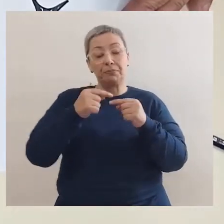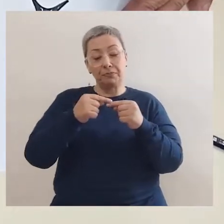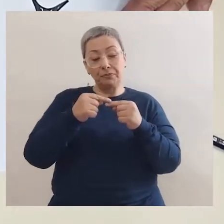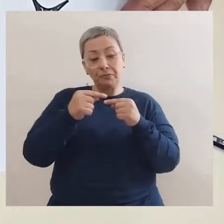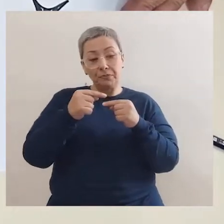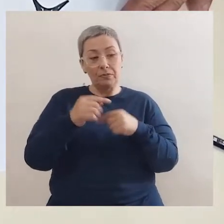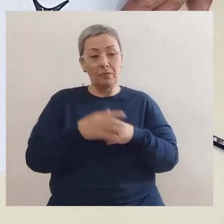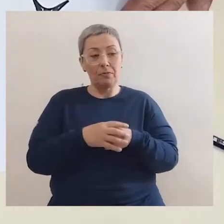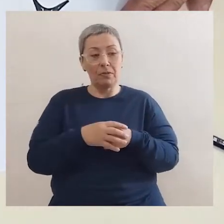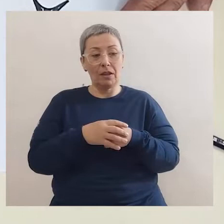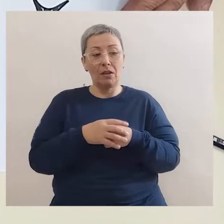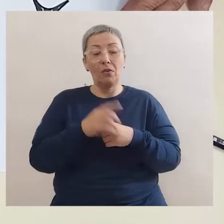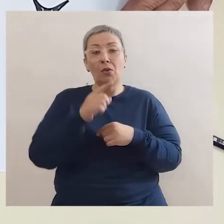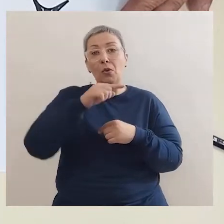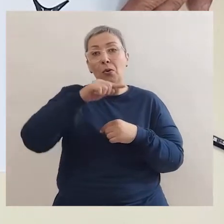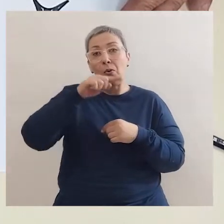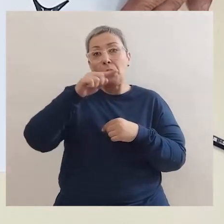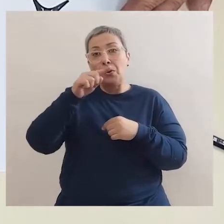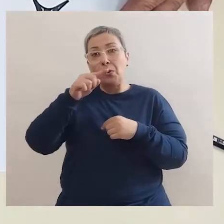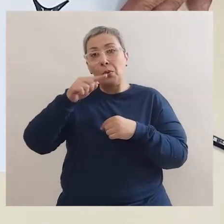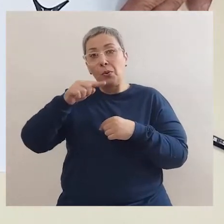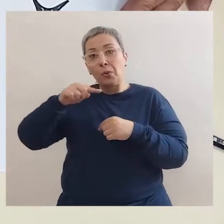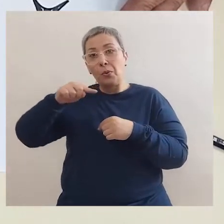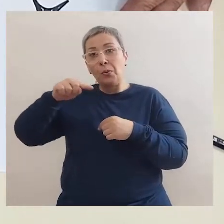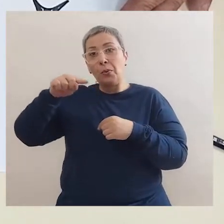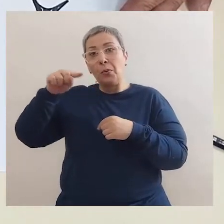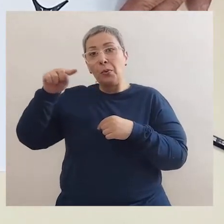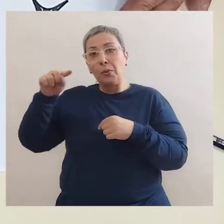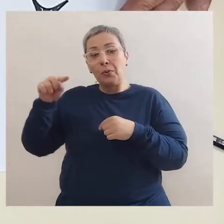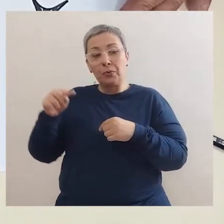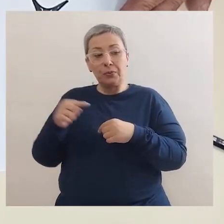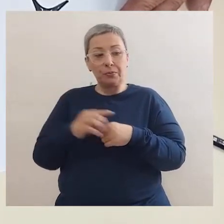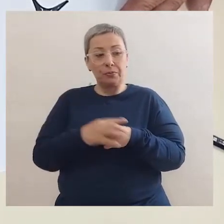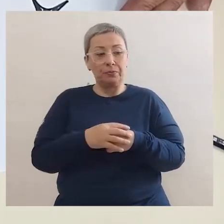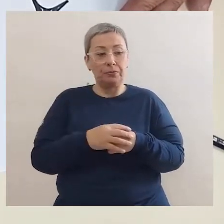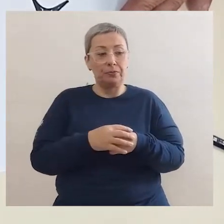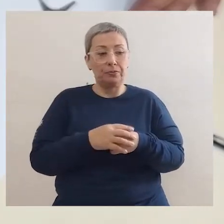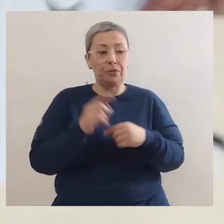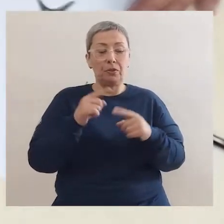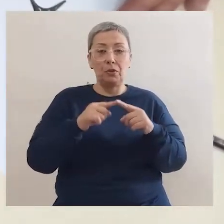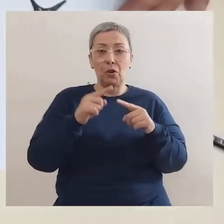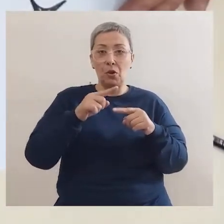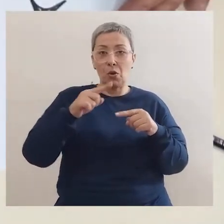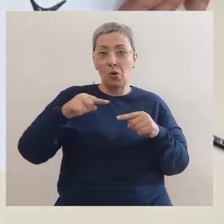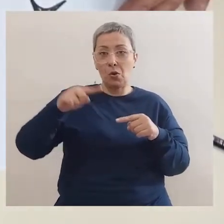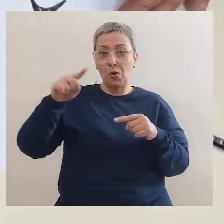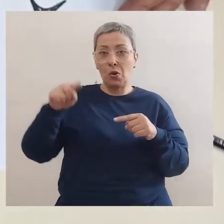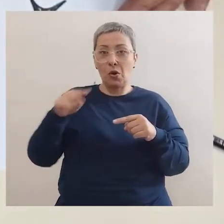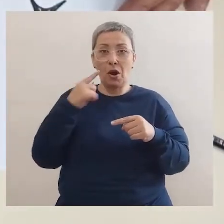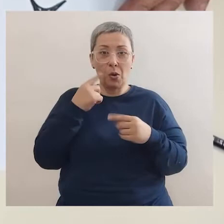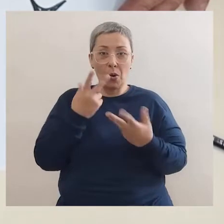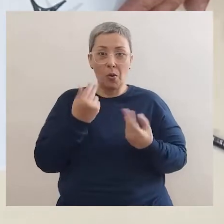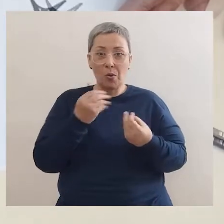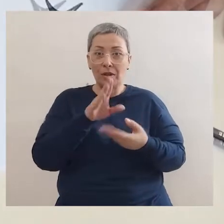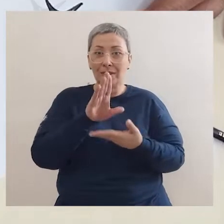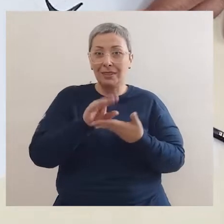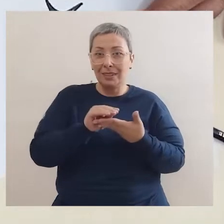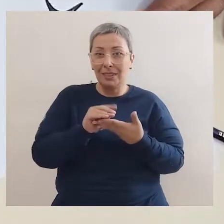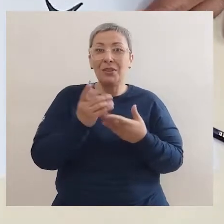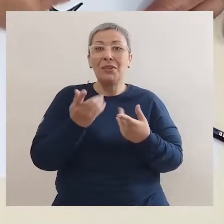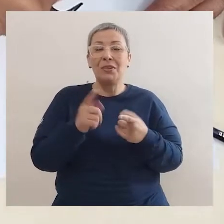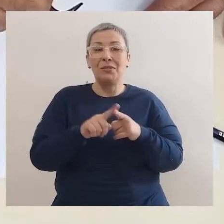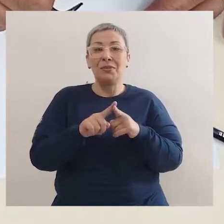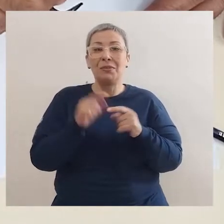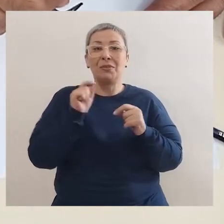estão vendo? Né? Ó, contornando a forma, né? E aí, ó, tá vendo aqui? Fazendo